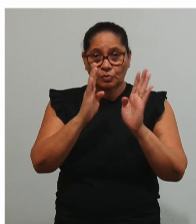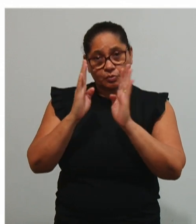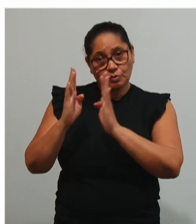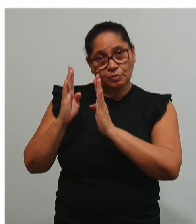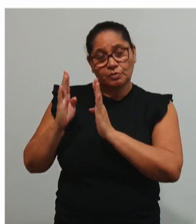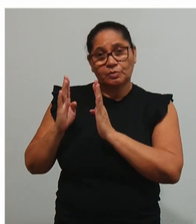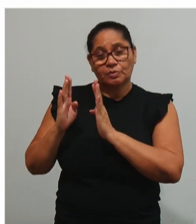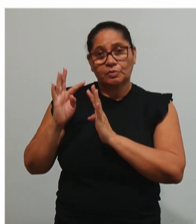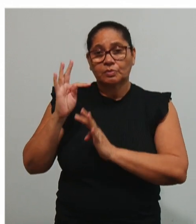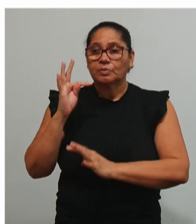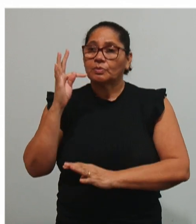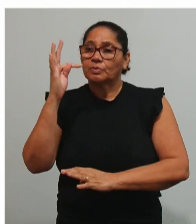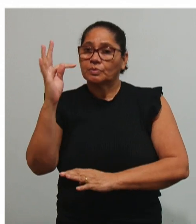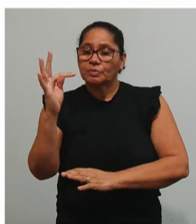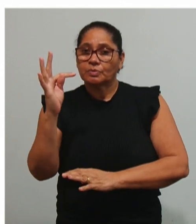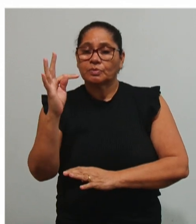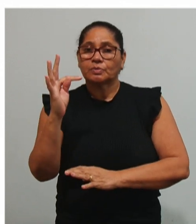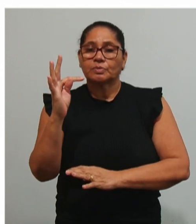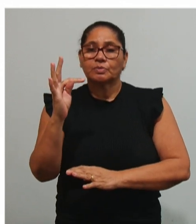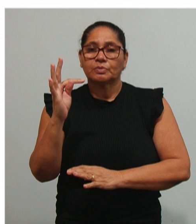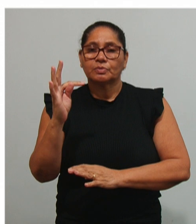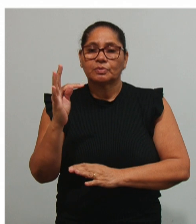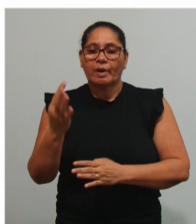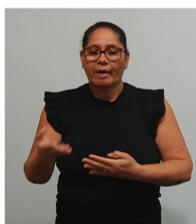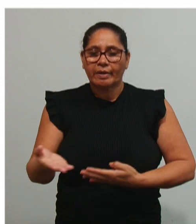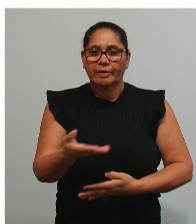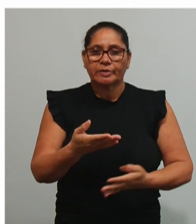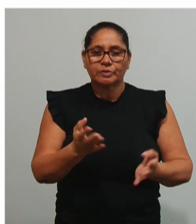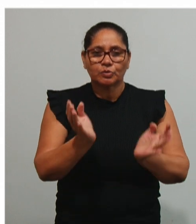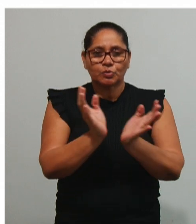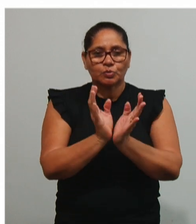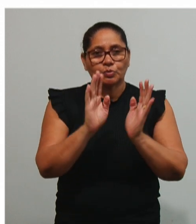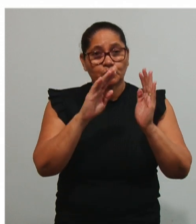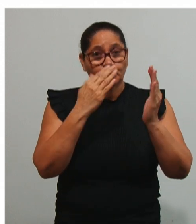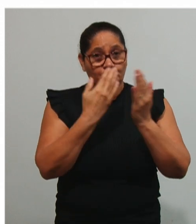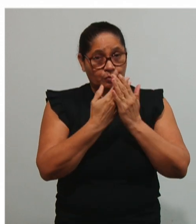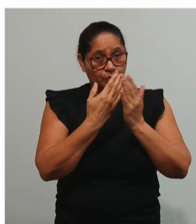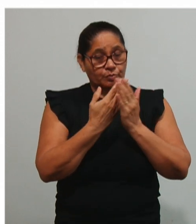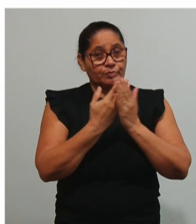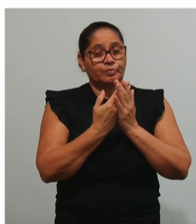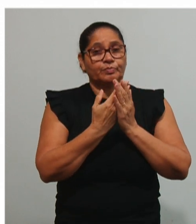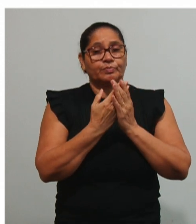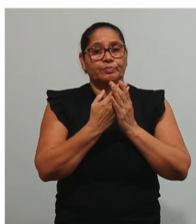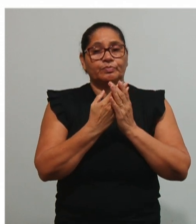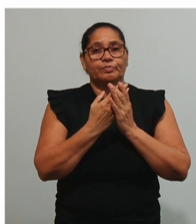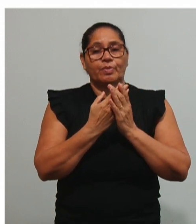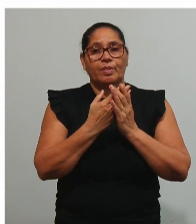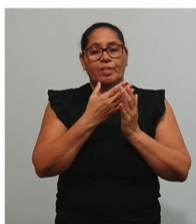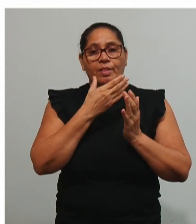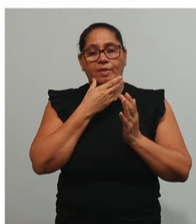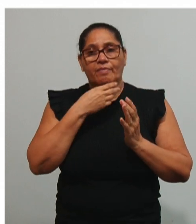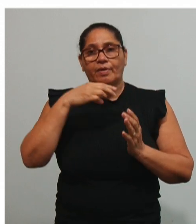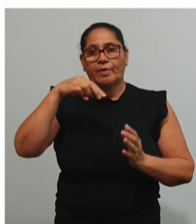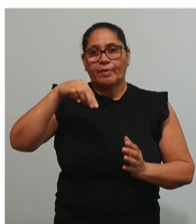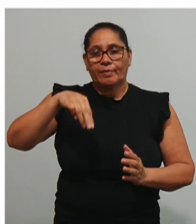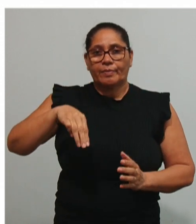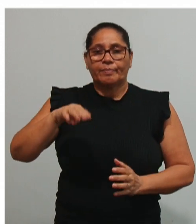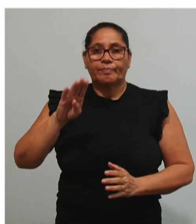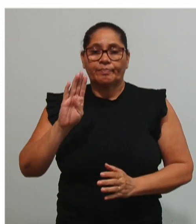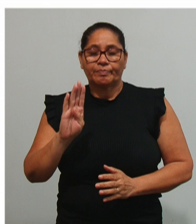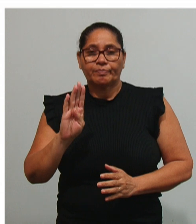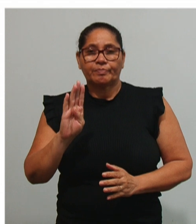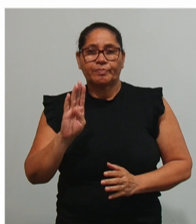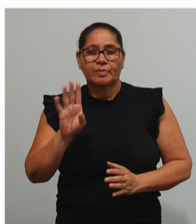separação teórica entre esses dois grupos de escola que é realizada pelo autor, resumindo um pouco